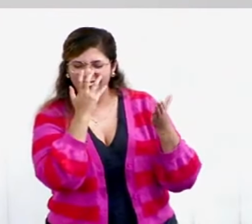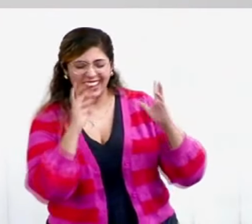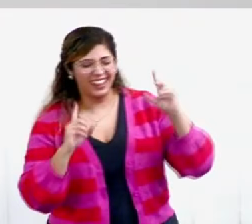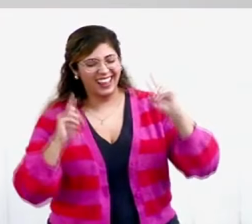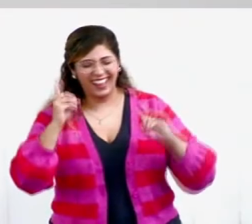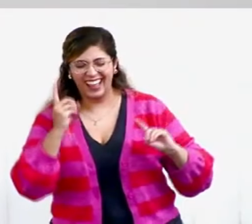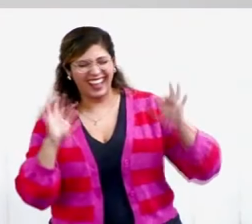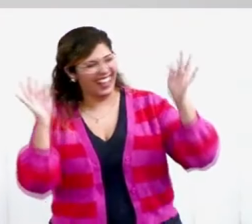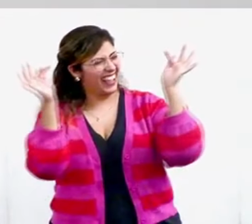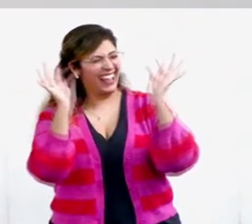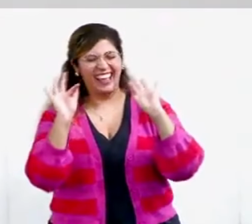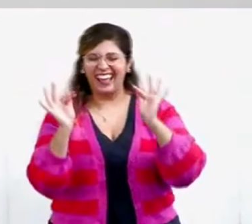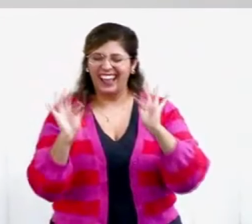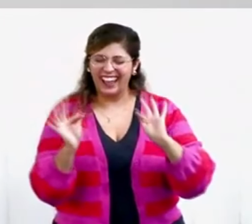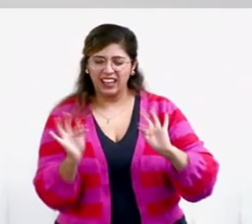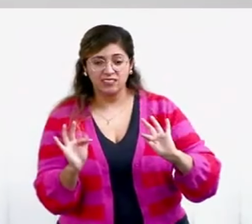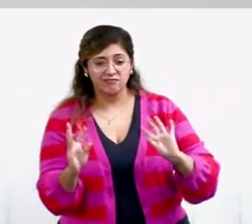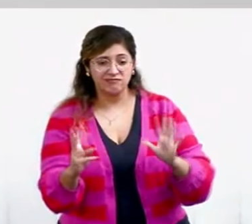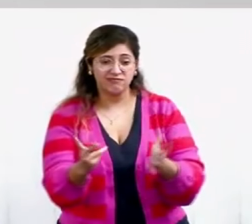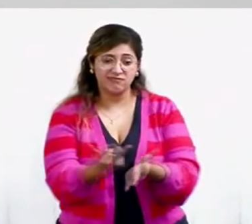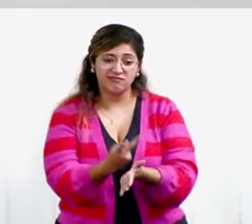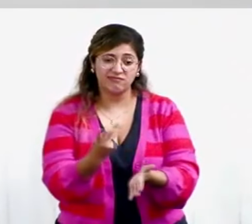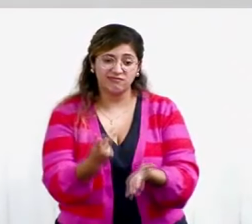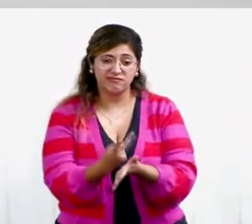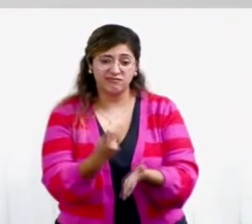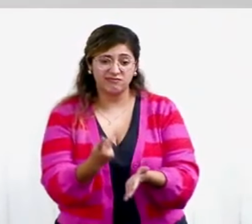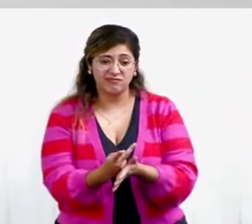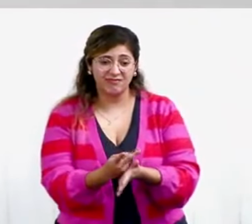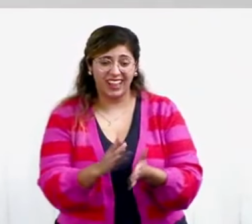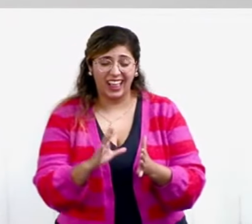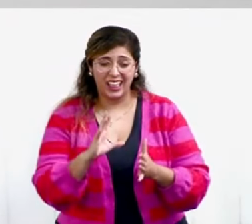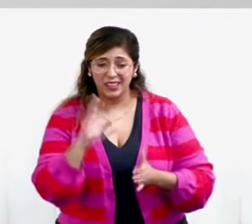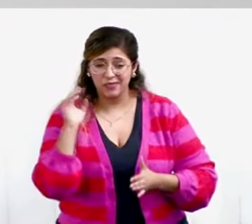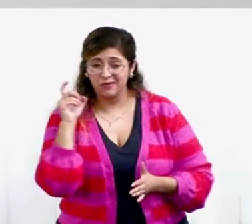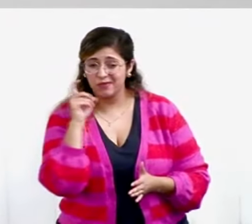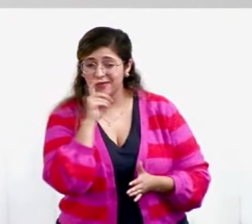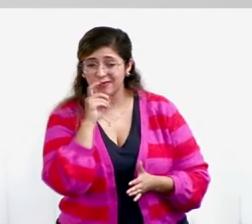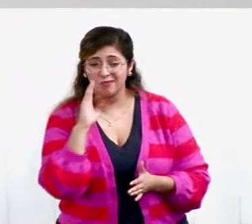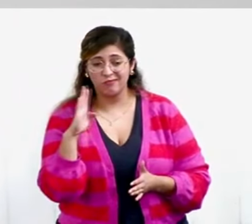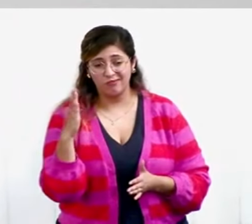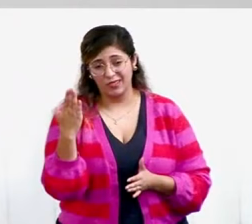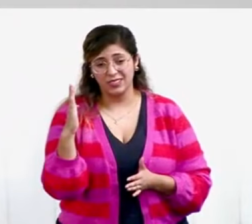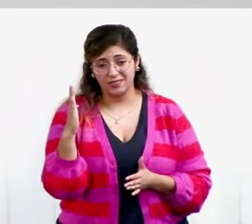Não há felicidade na lama, pelo contrário, a lama só suga.